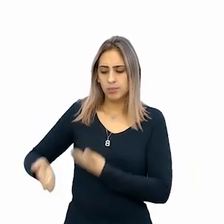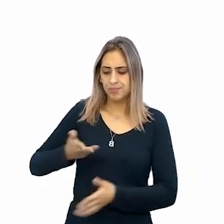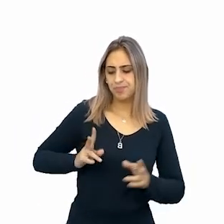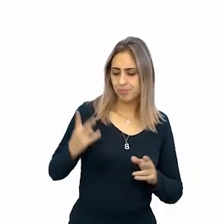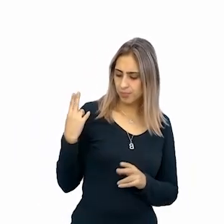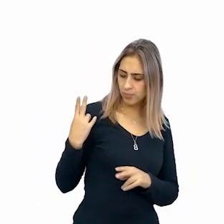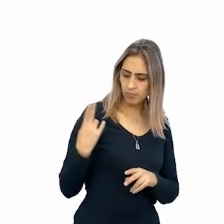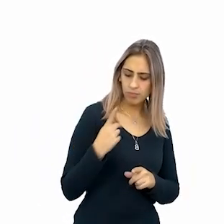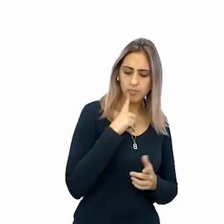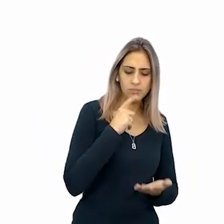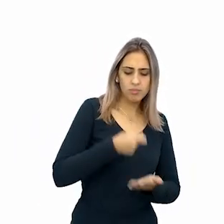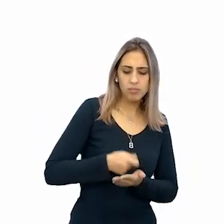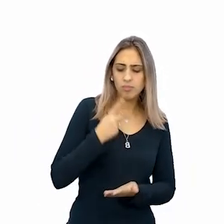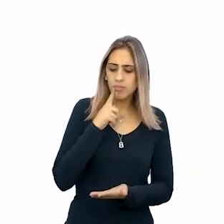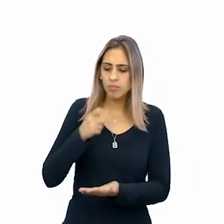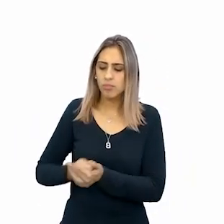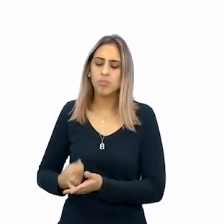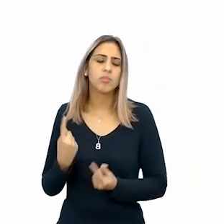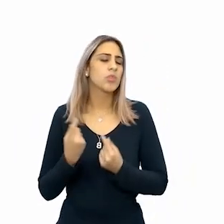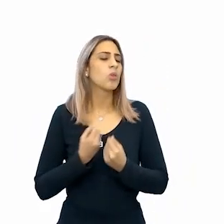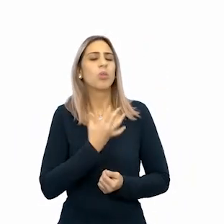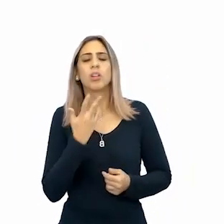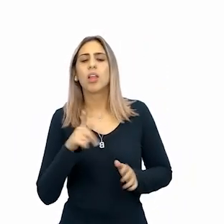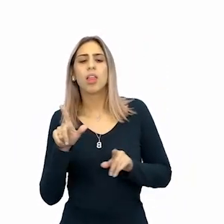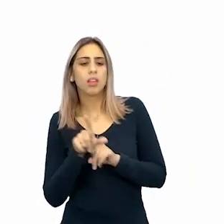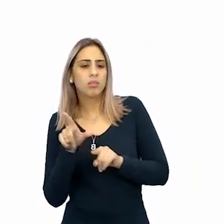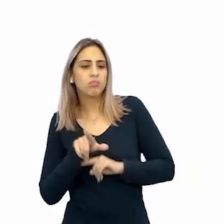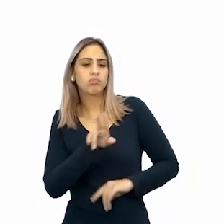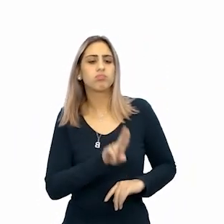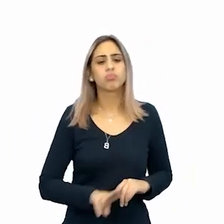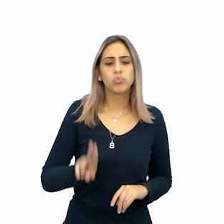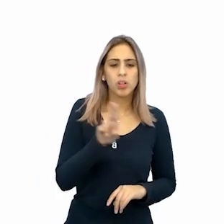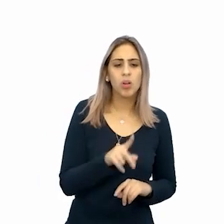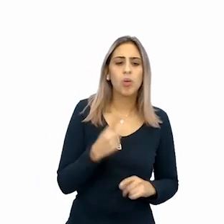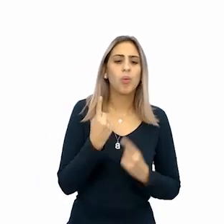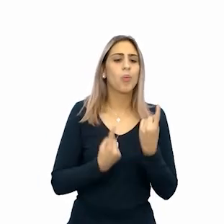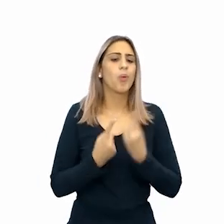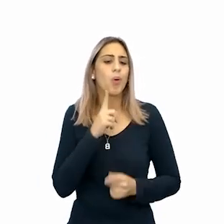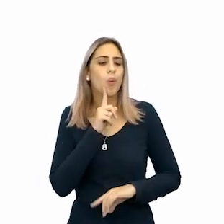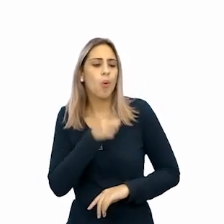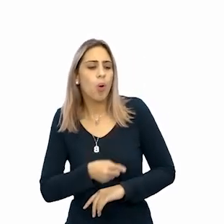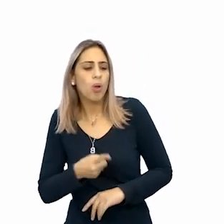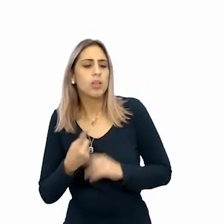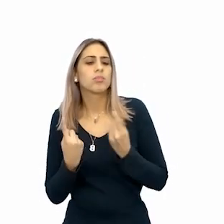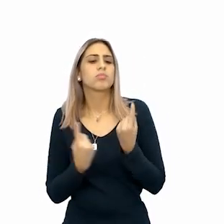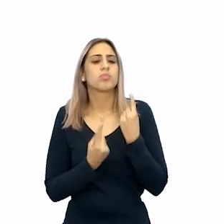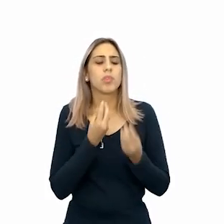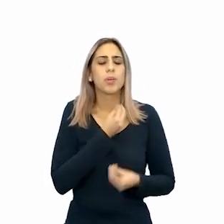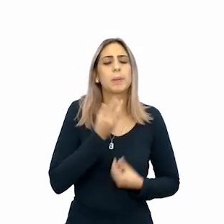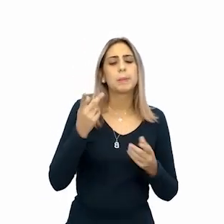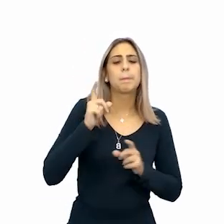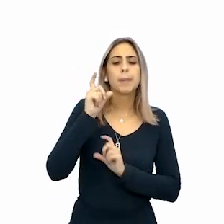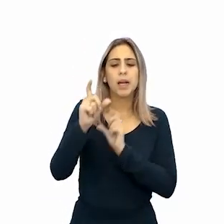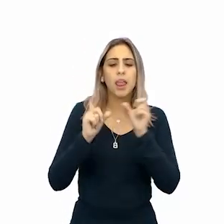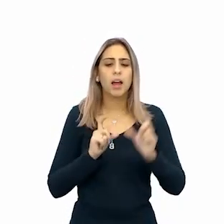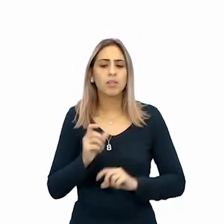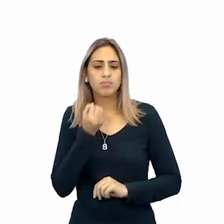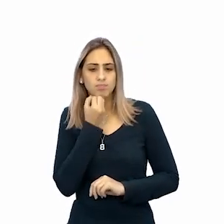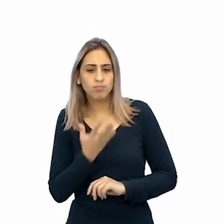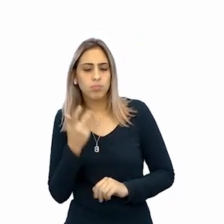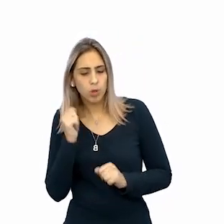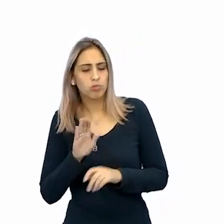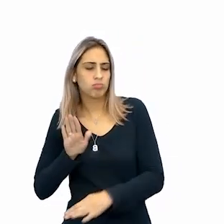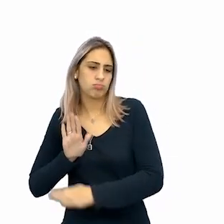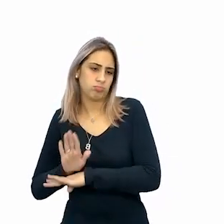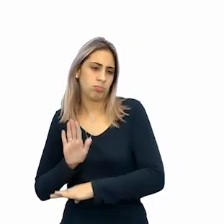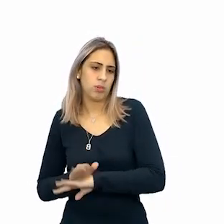a decidirem quantas e quais letras usar, em que ordem, oferecendo palavras estáveis que possam